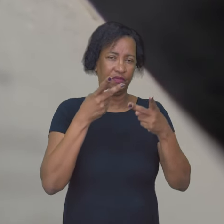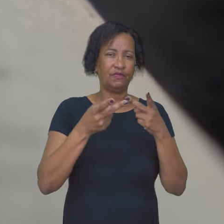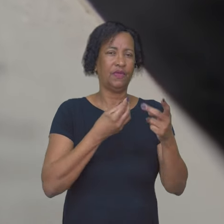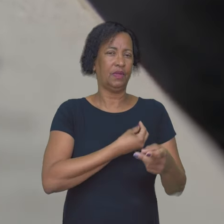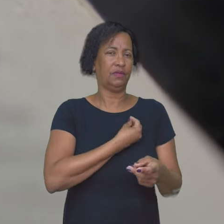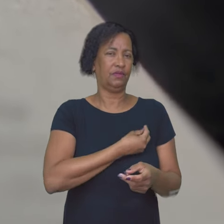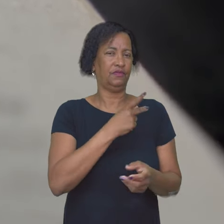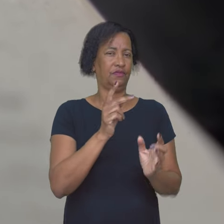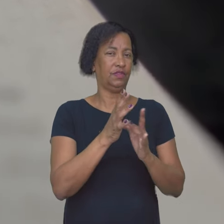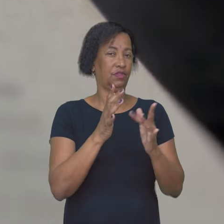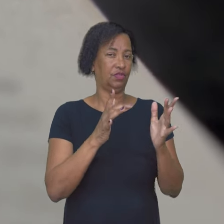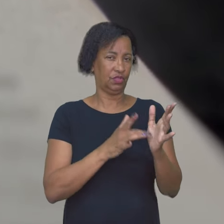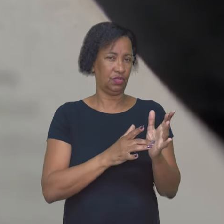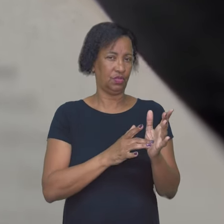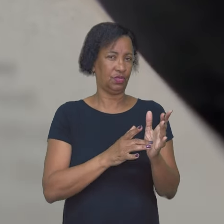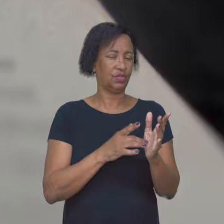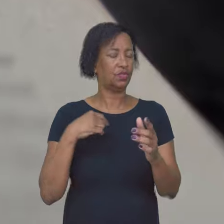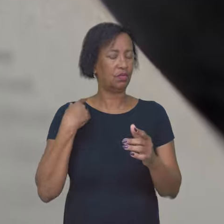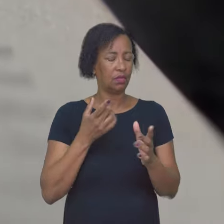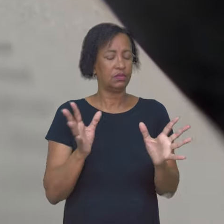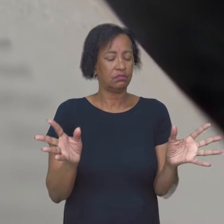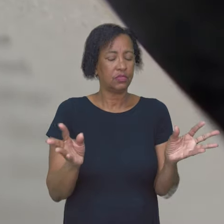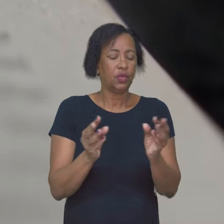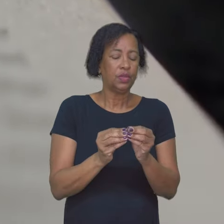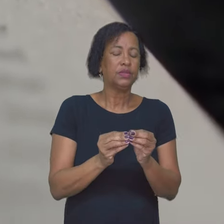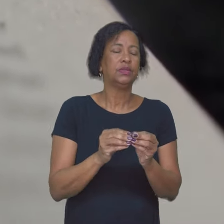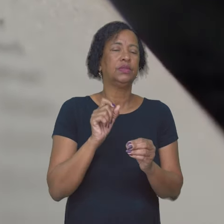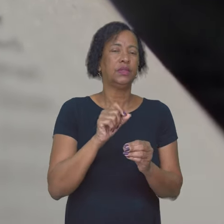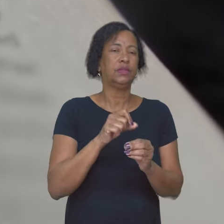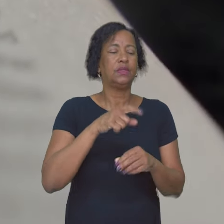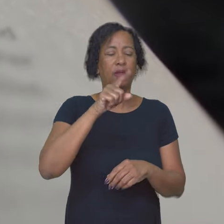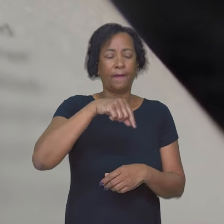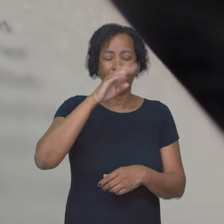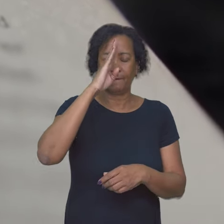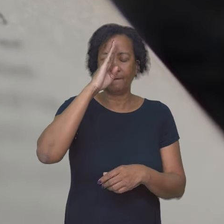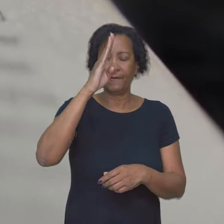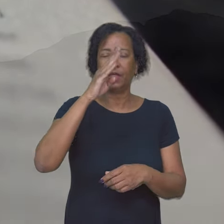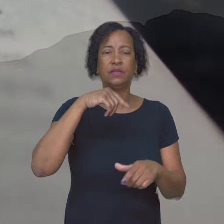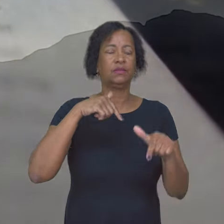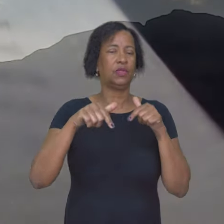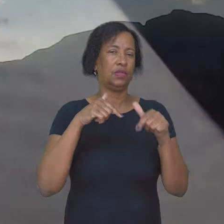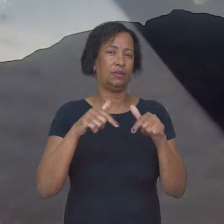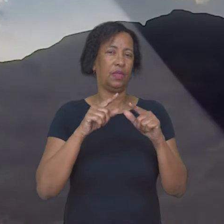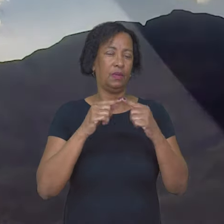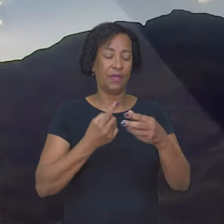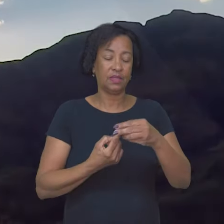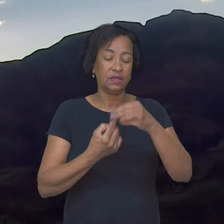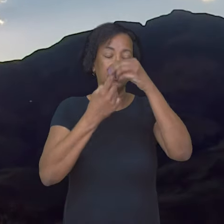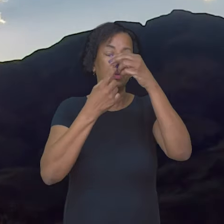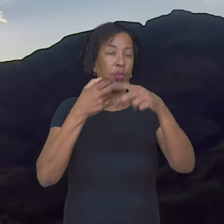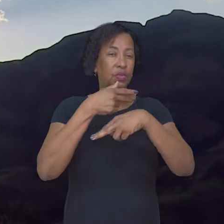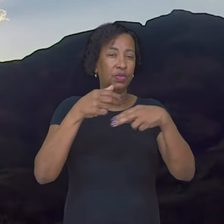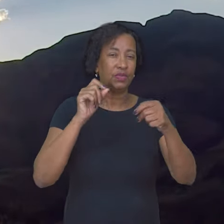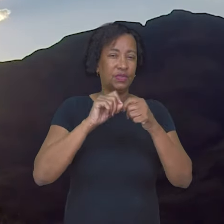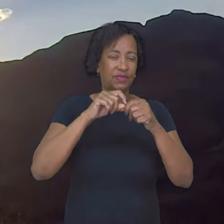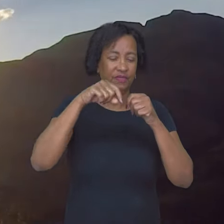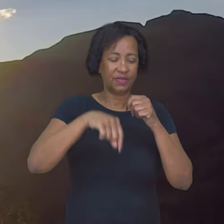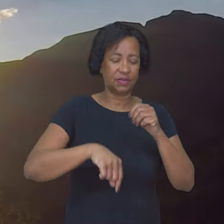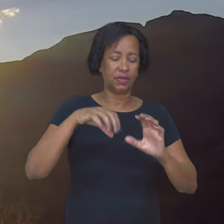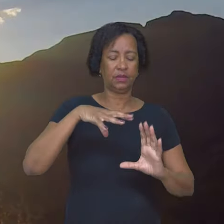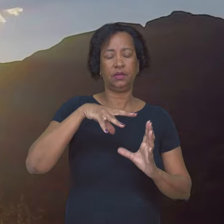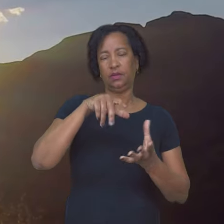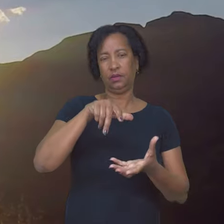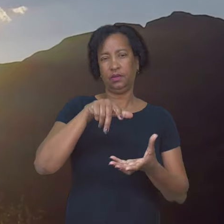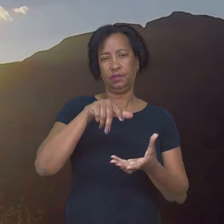Jesus certamente concluiremos que essa deve ser considerada a sua principal obra mas não a única coisa que ele fez aqui na